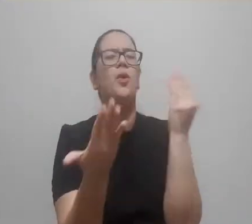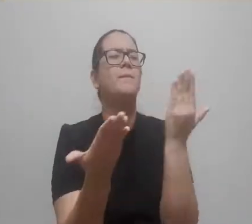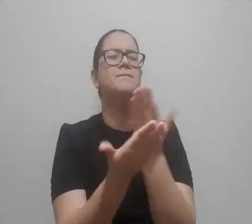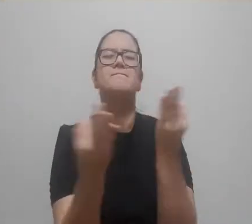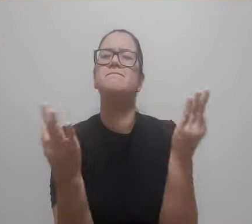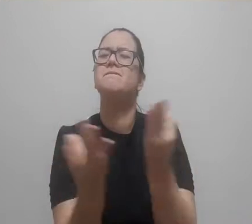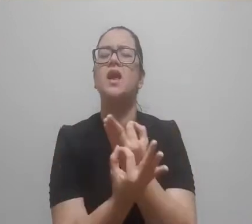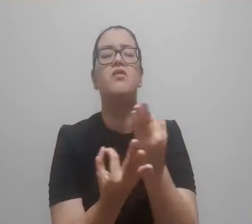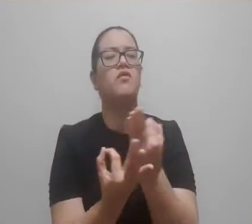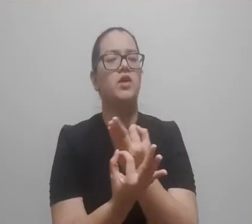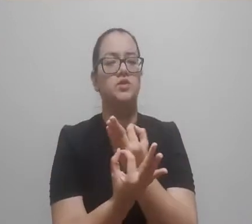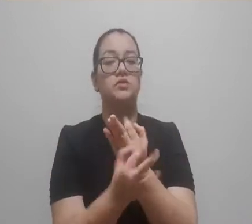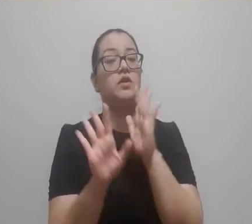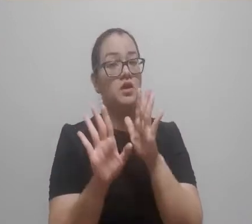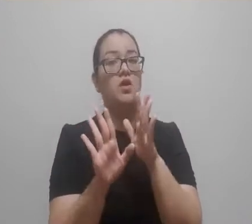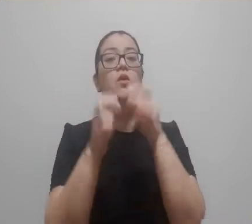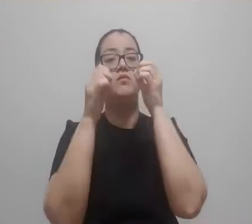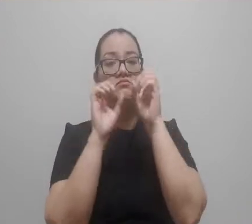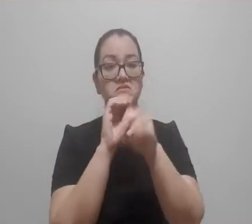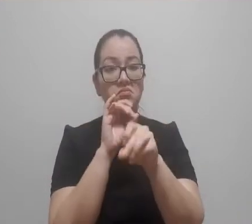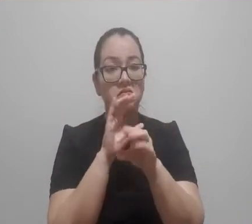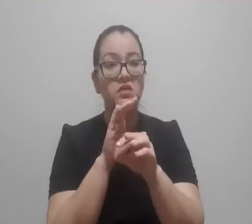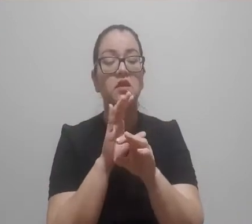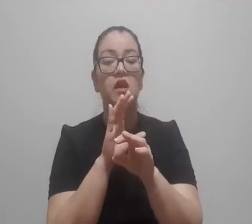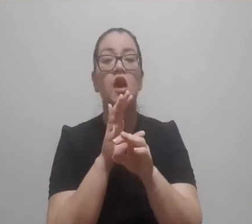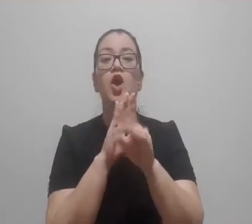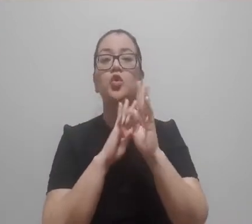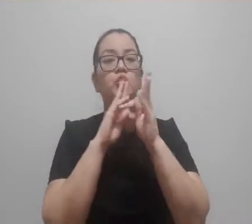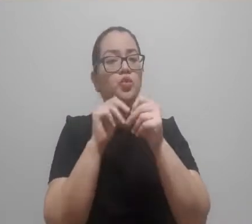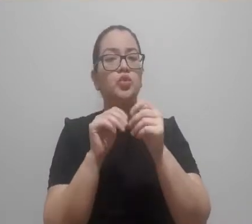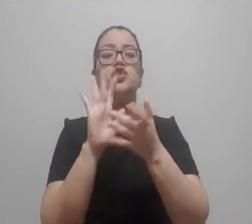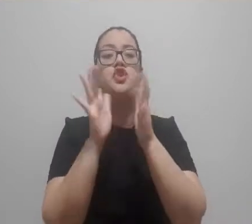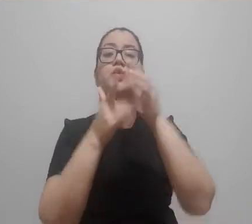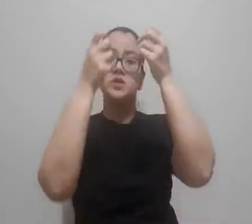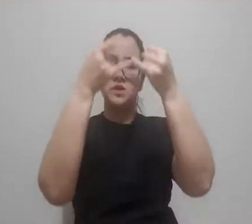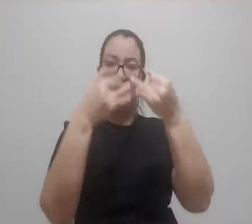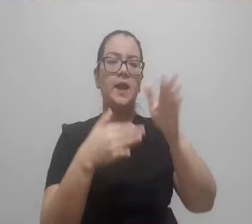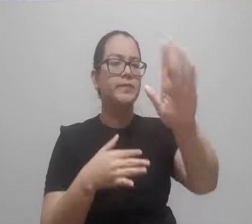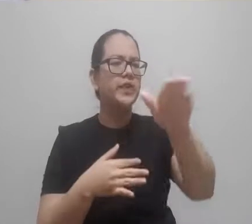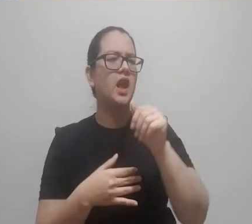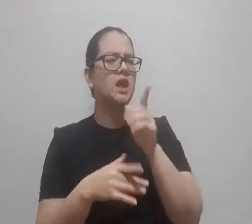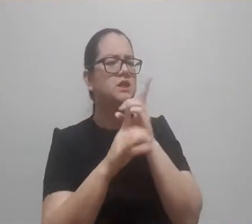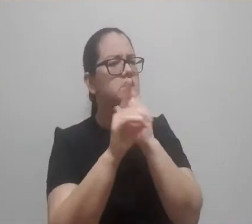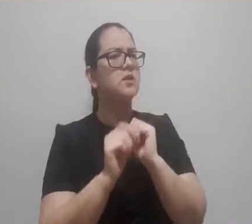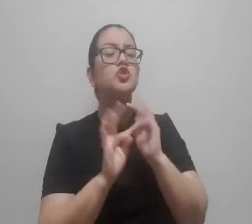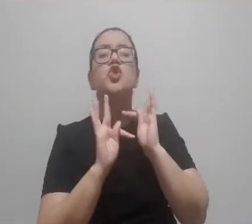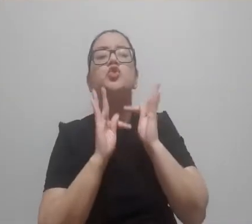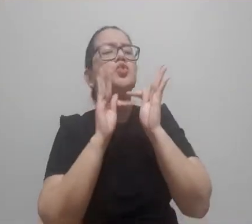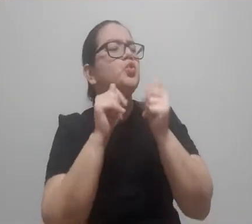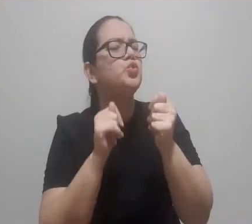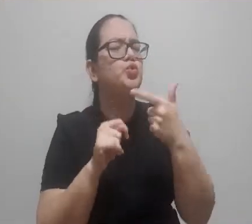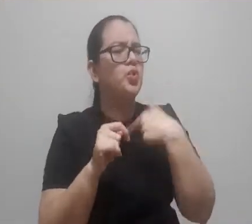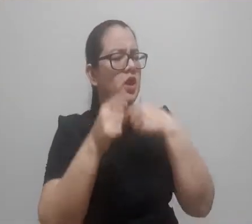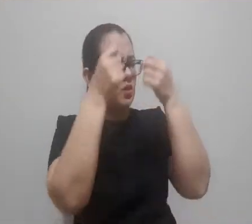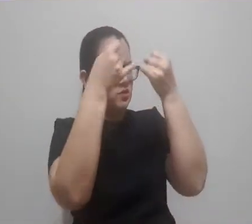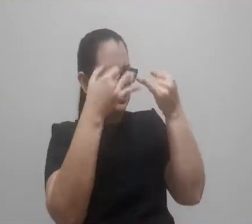para os seus discípulos. Olha, eu vou ensinar para vocês algumas coisas, eu vou trazer para vocês, né, algumas